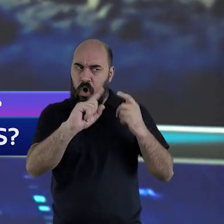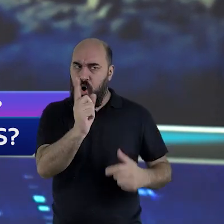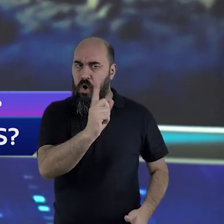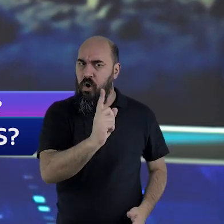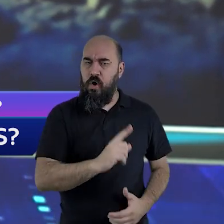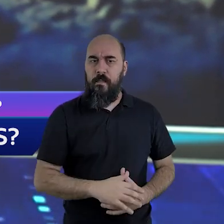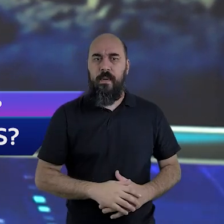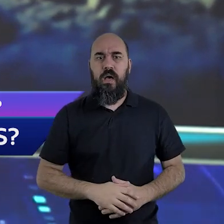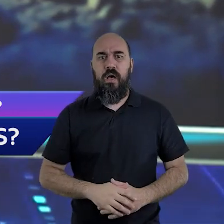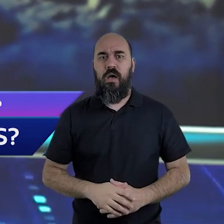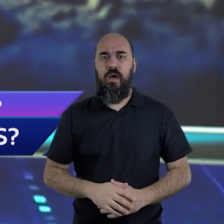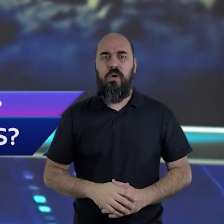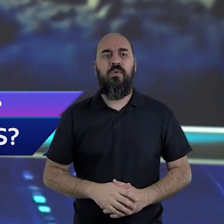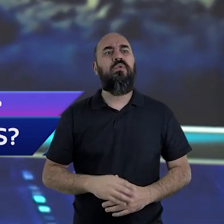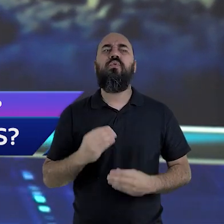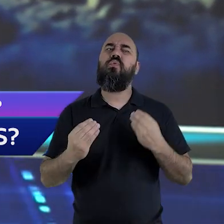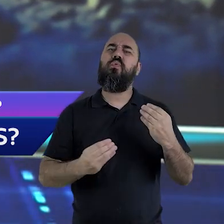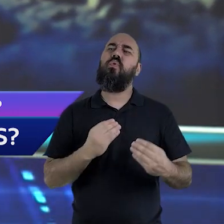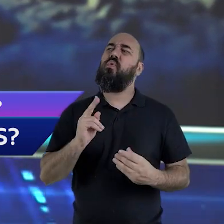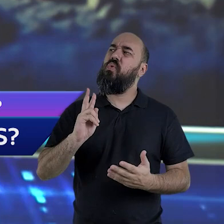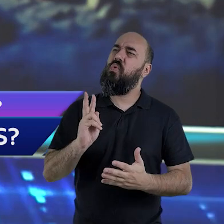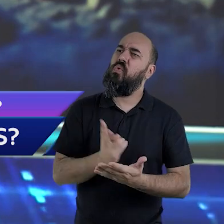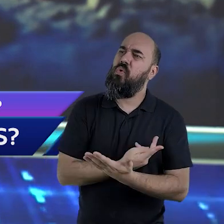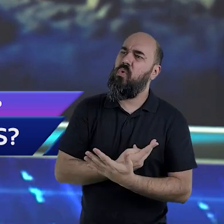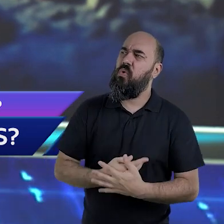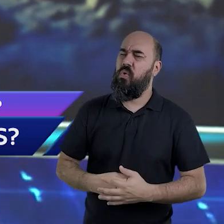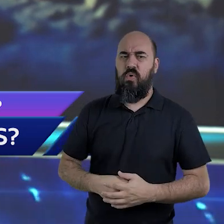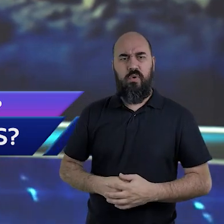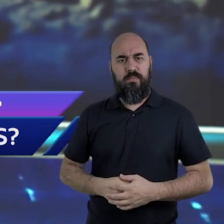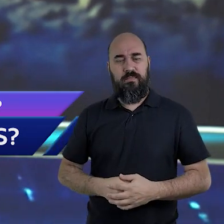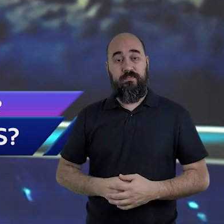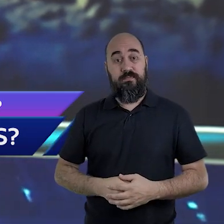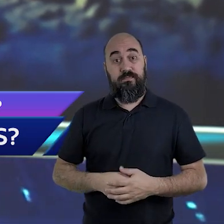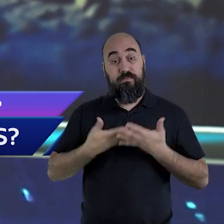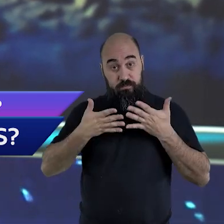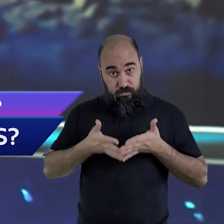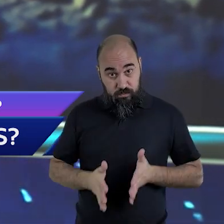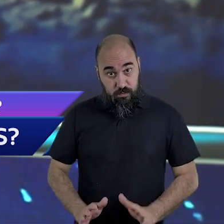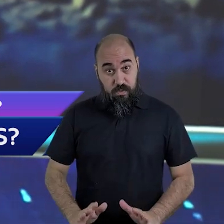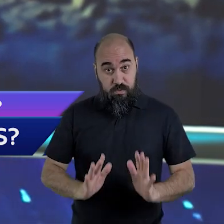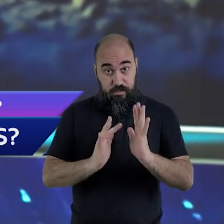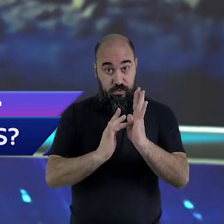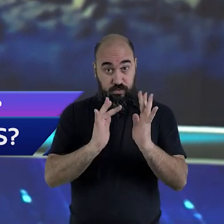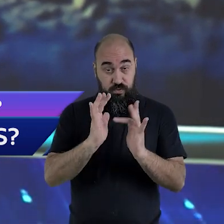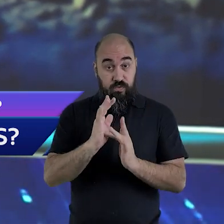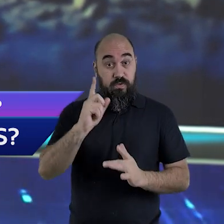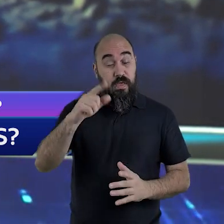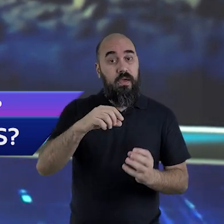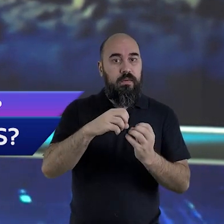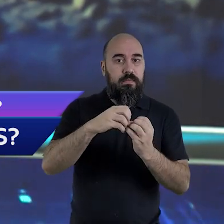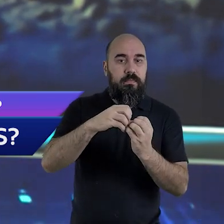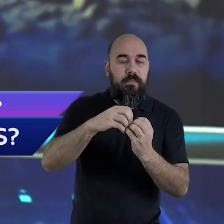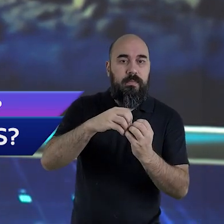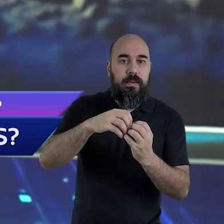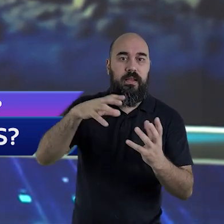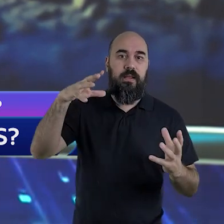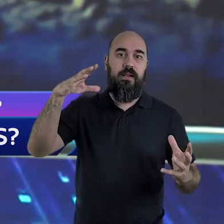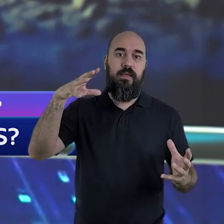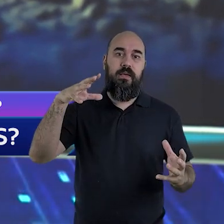seres humanos, é uma impossibilidade. O nascimento de Jesus é uma